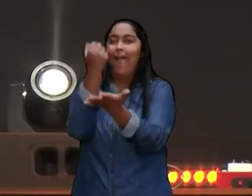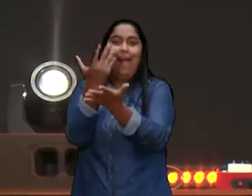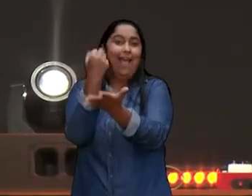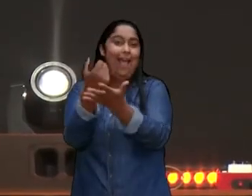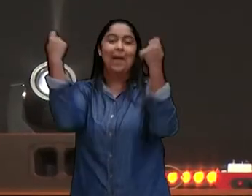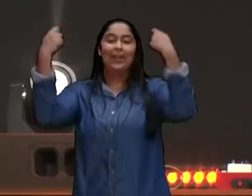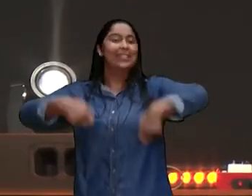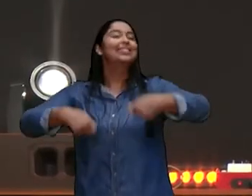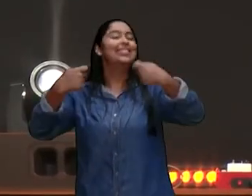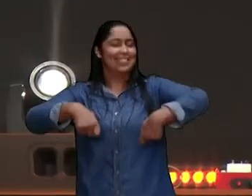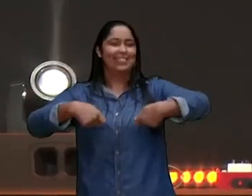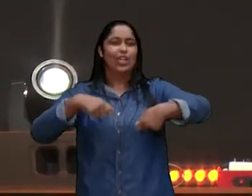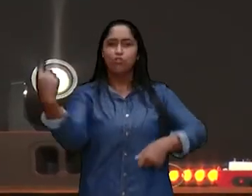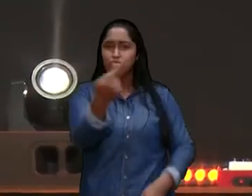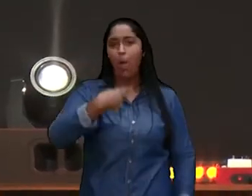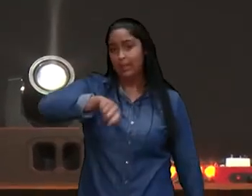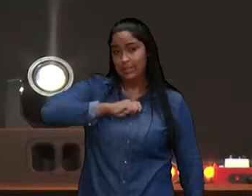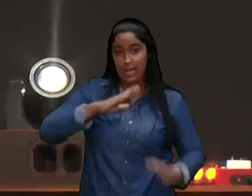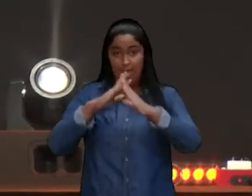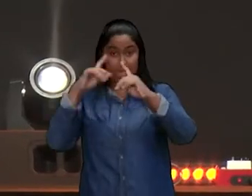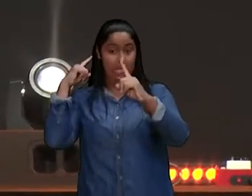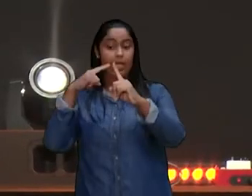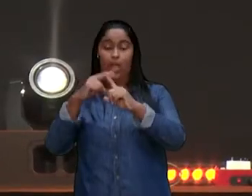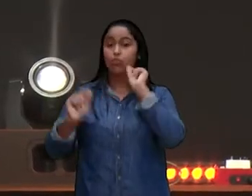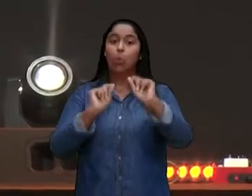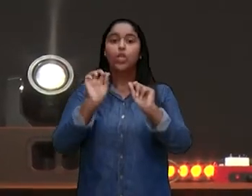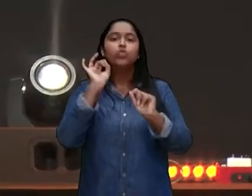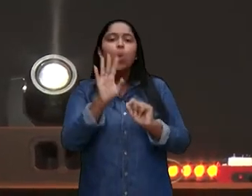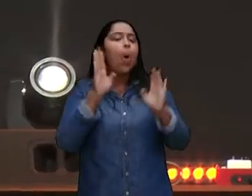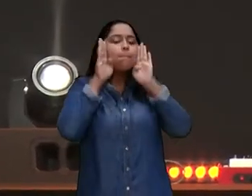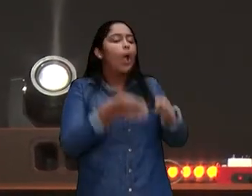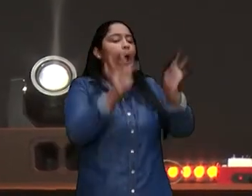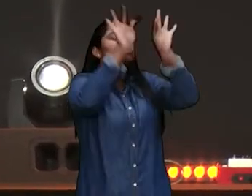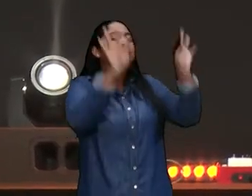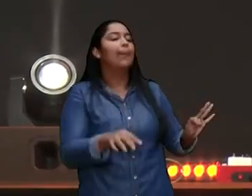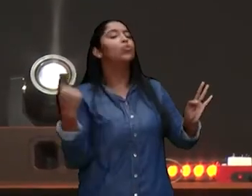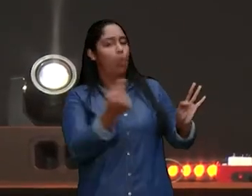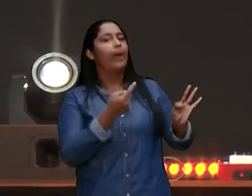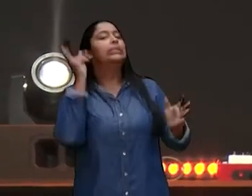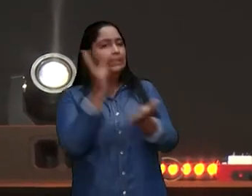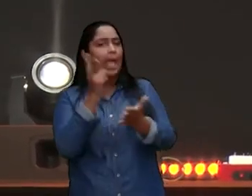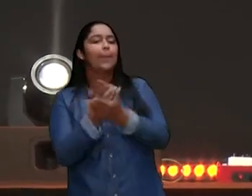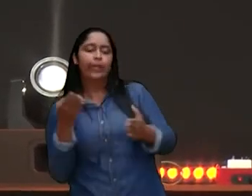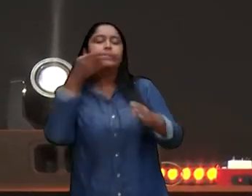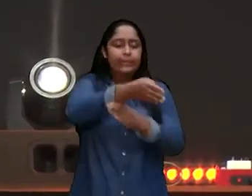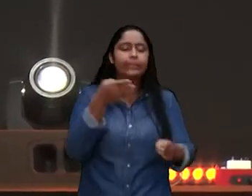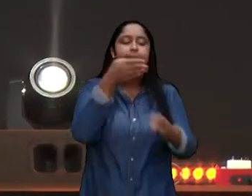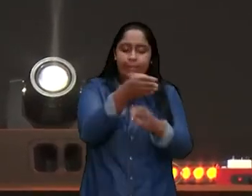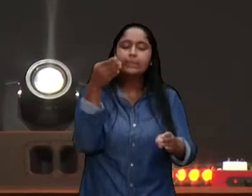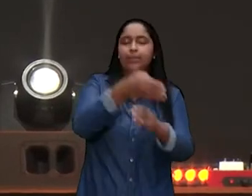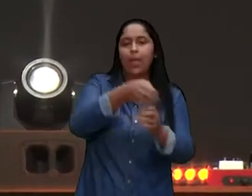coisa a igreja não é o tempo mas se encontra lá de tempos em tempos ou seja quem nos encontra já encontro o tempo de ver encontrar um